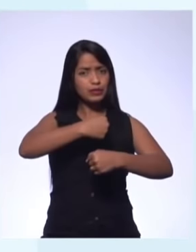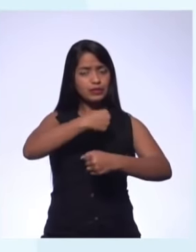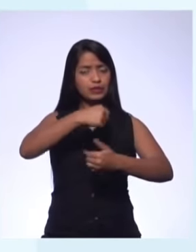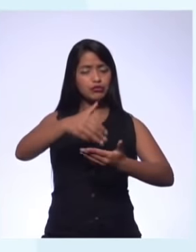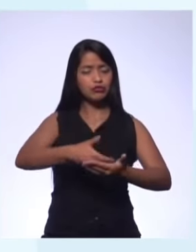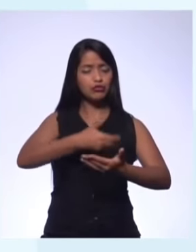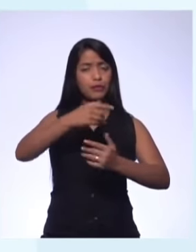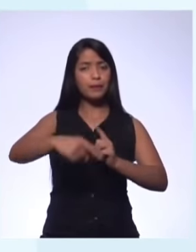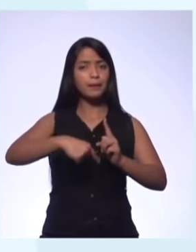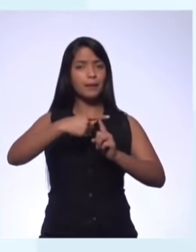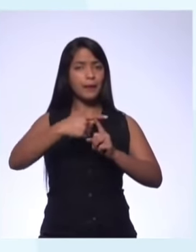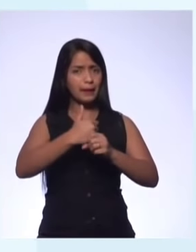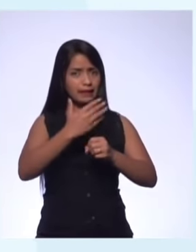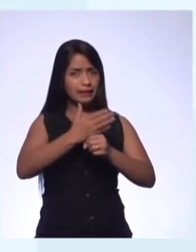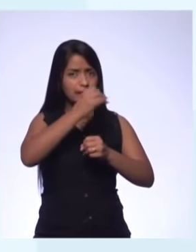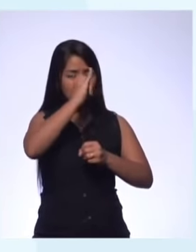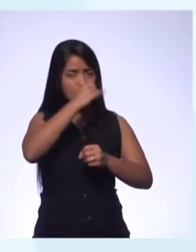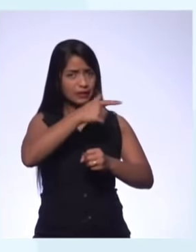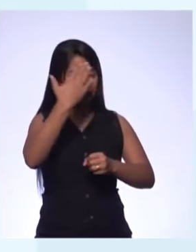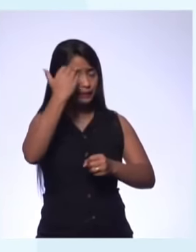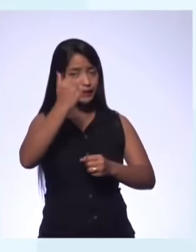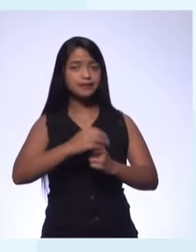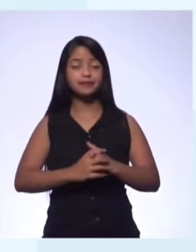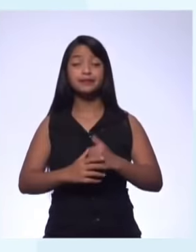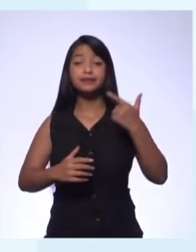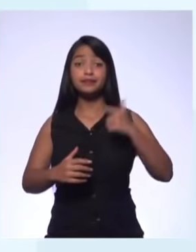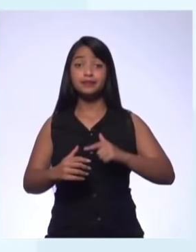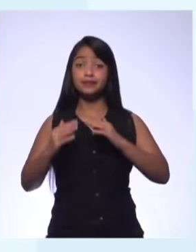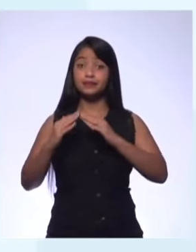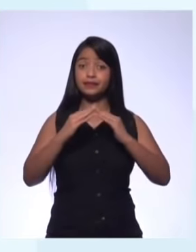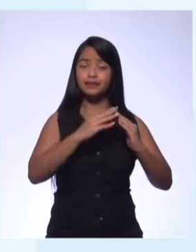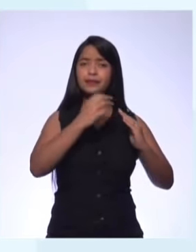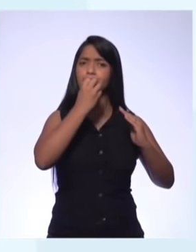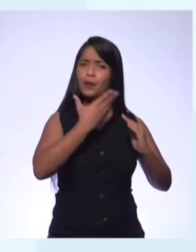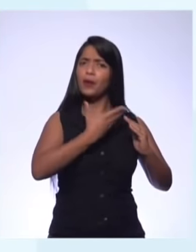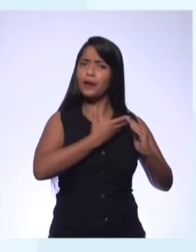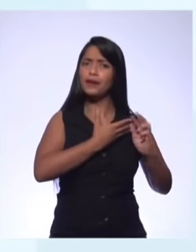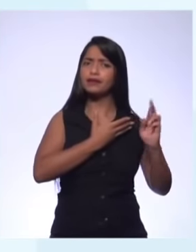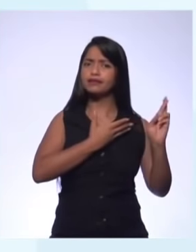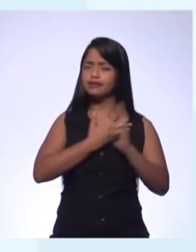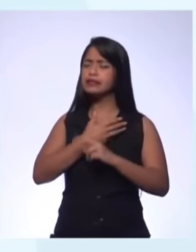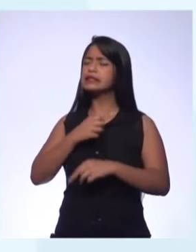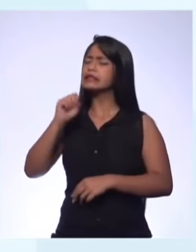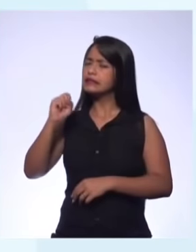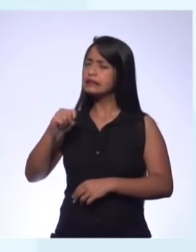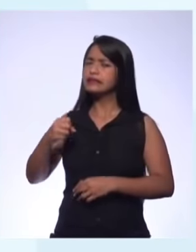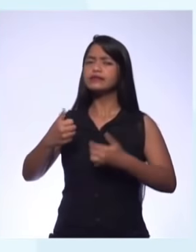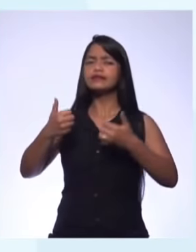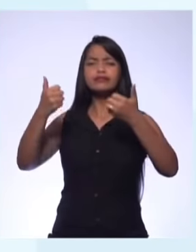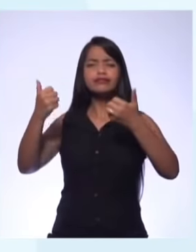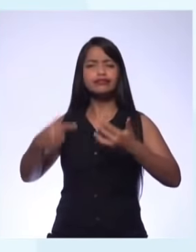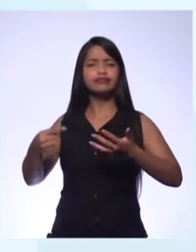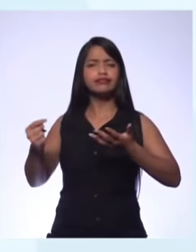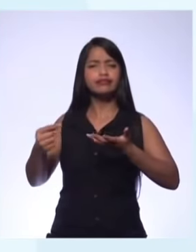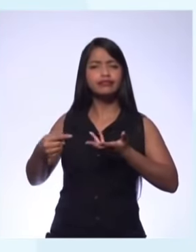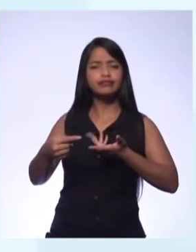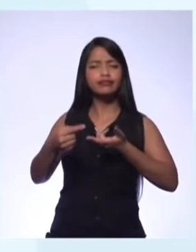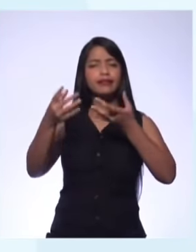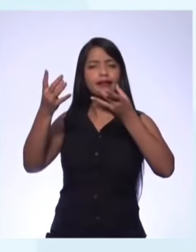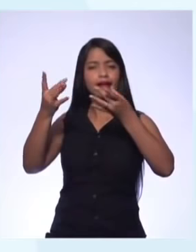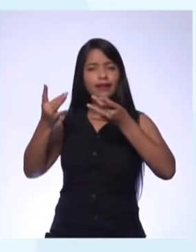de batatas com toicinho. E como da outra vez, tão logo a sua boa amiga lhe deu todas as explicações. Maria Angula